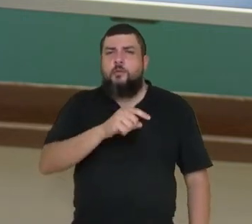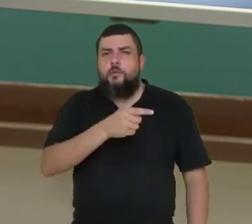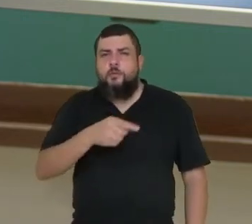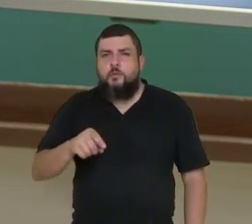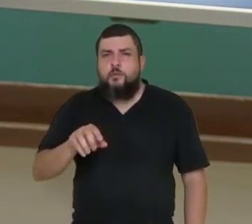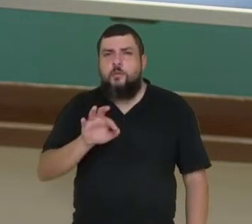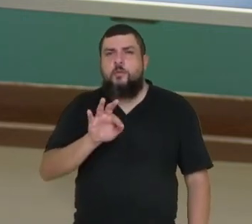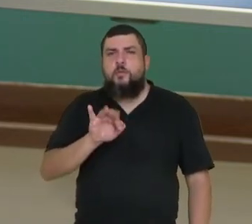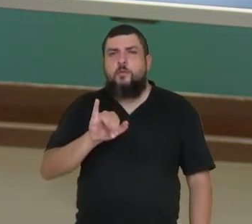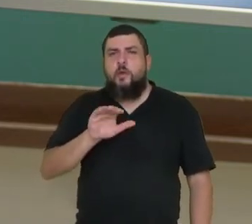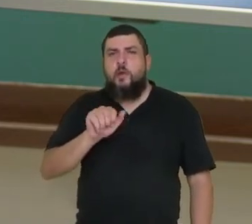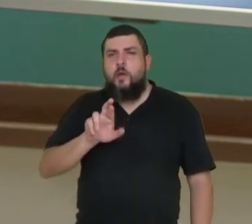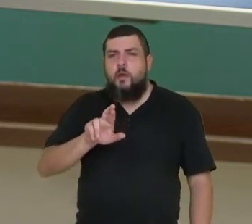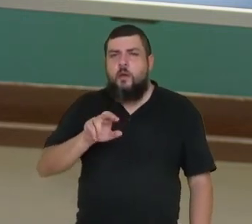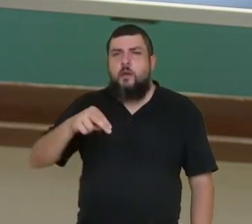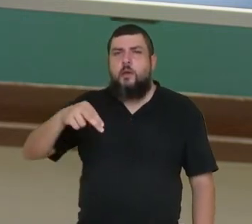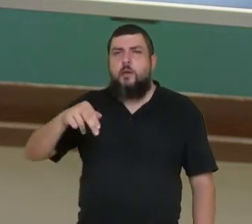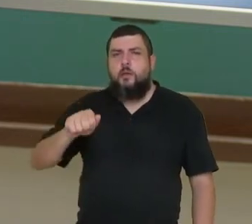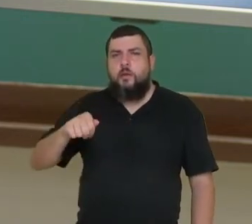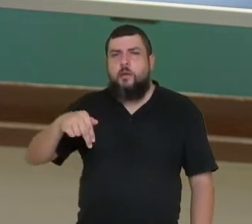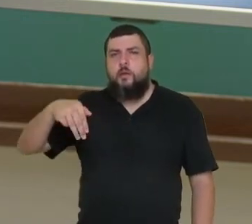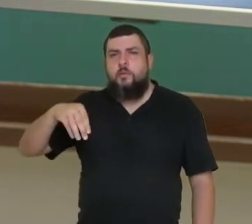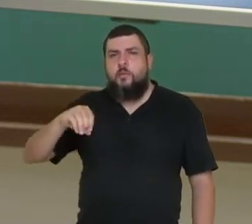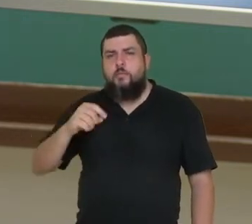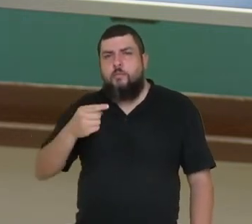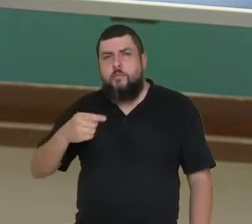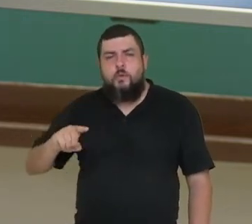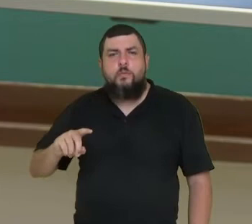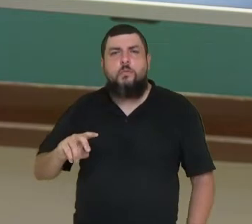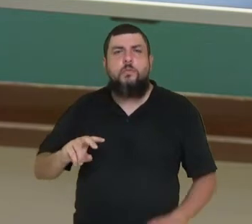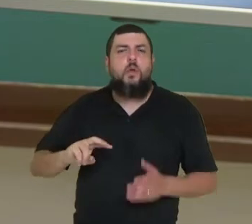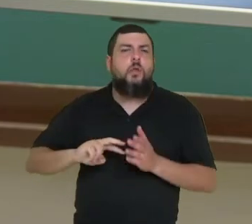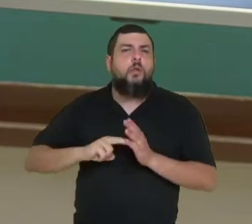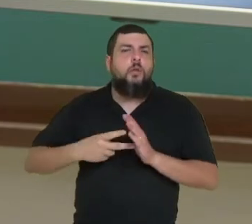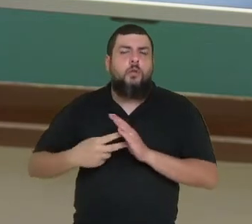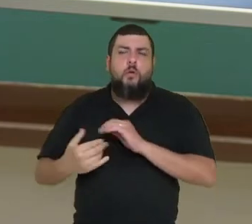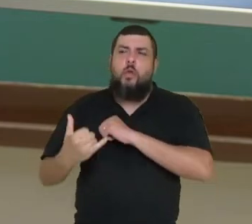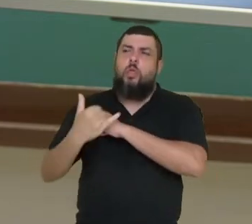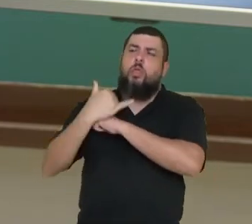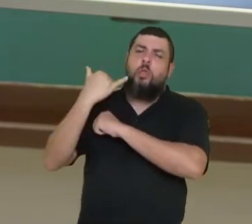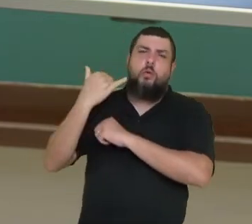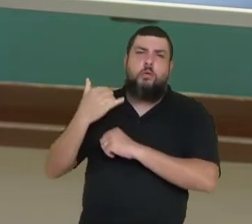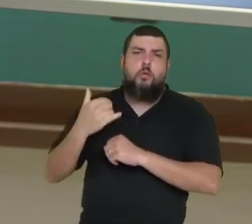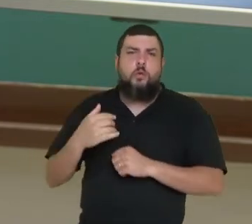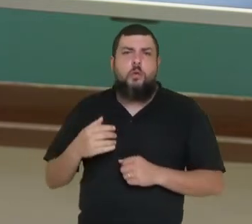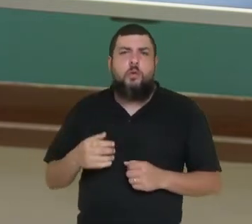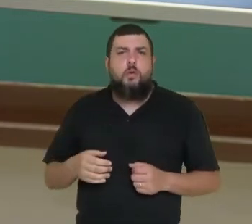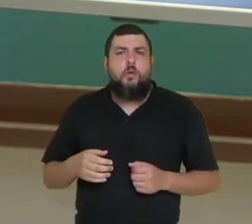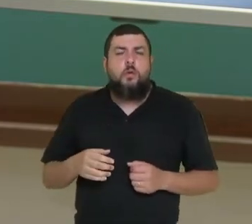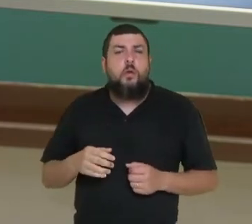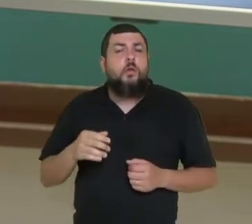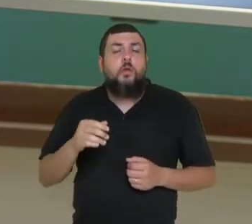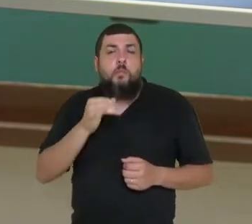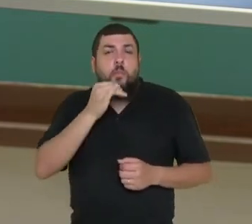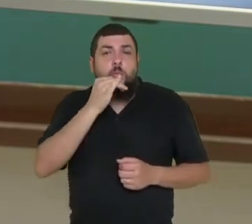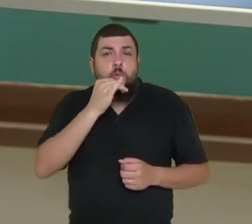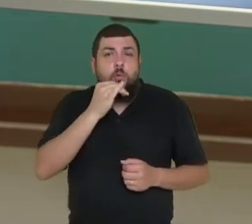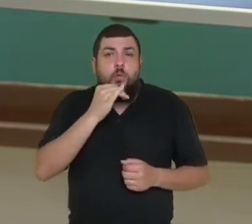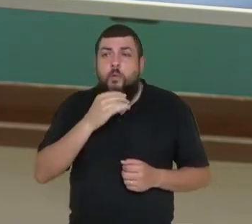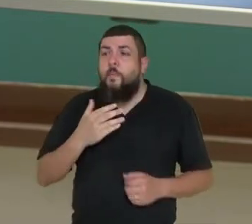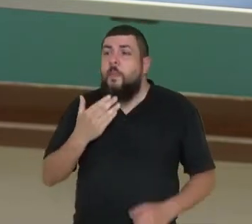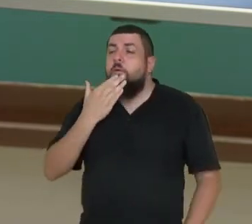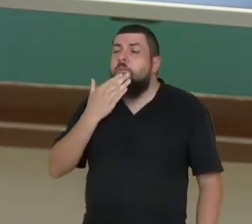É uma linguagem utilizada no dia a dia, né? Quando que você fica na mão? Quando o teu pedido, a tua reivindicação não é